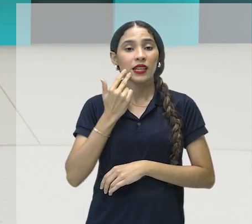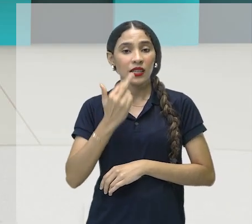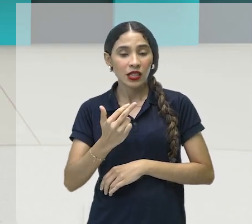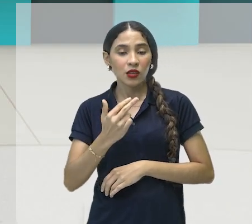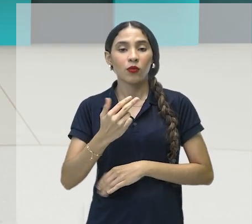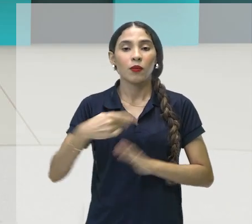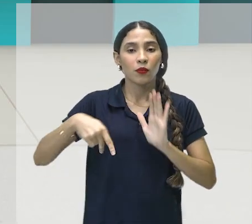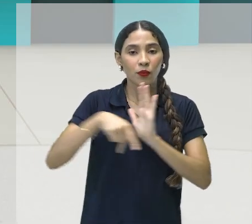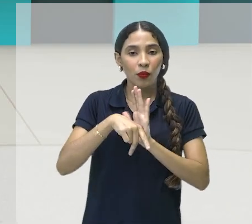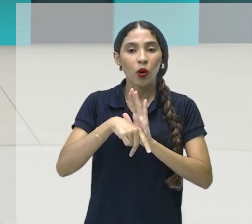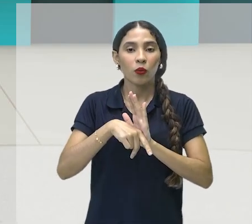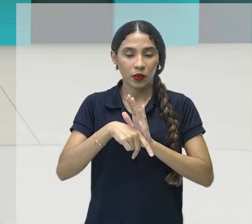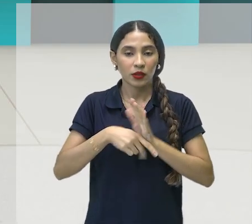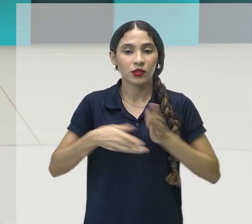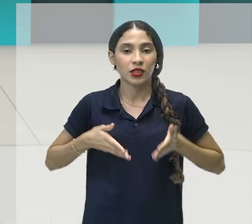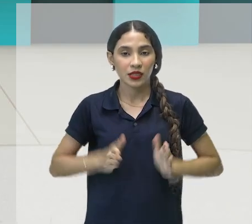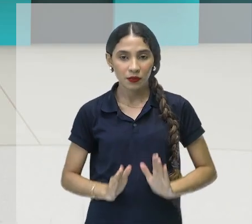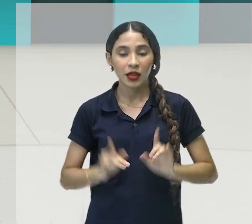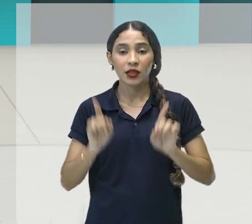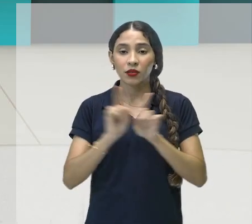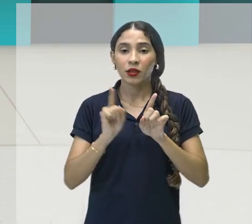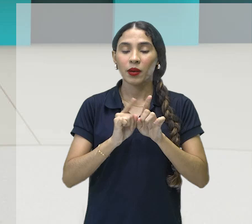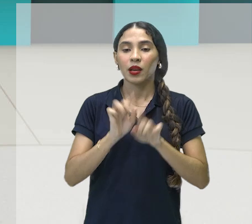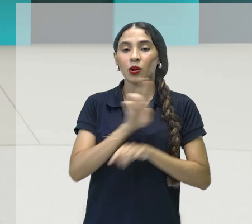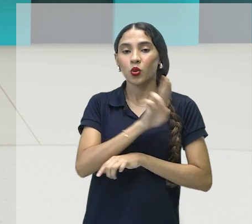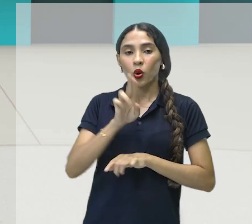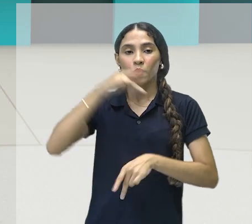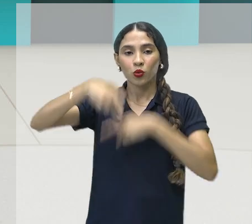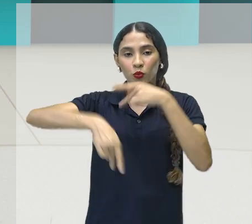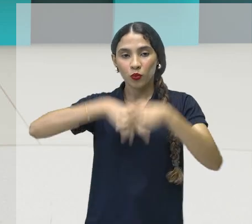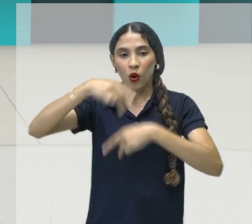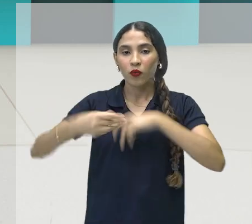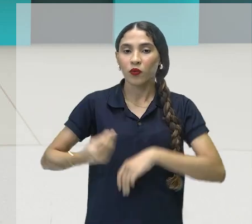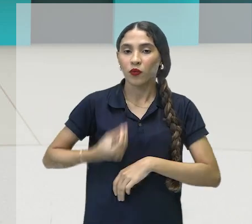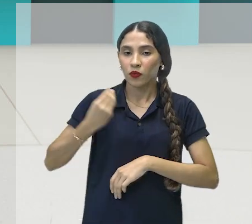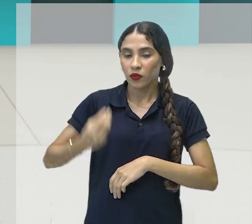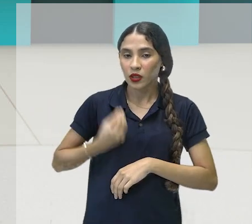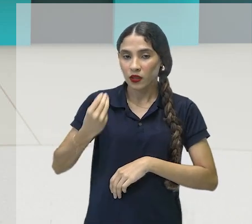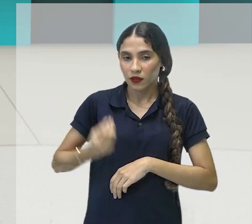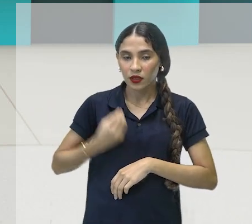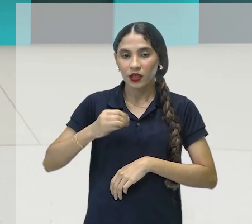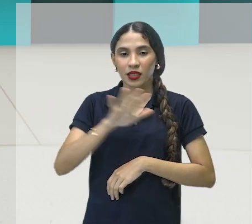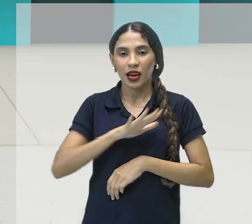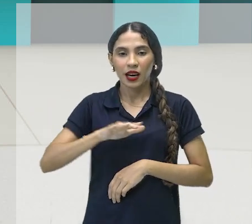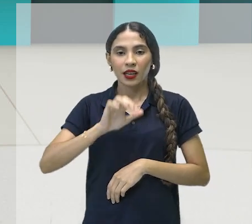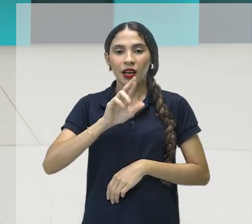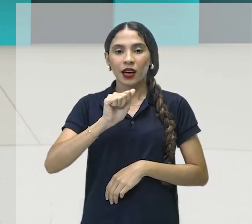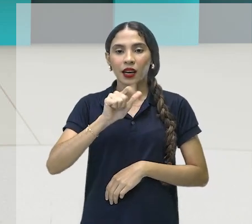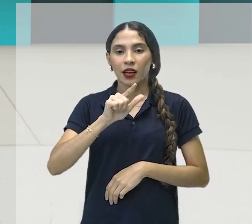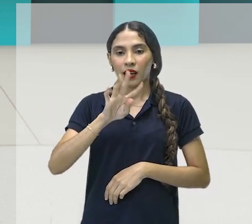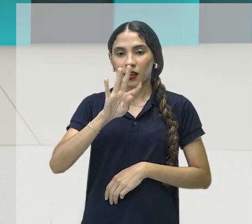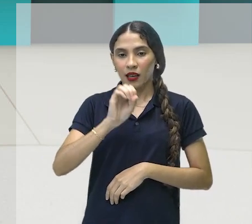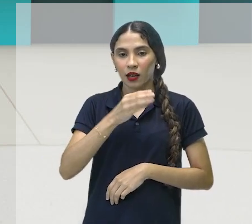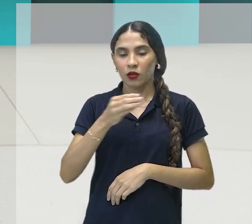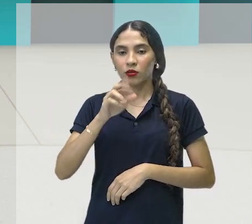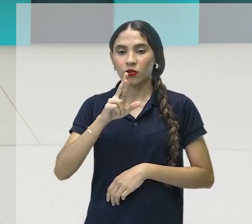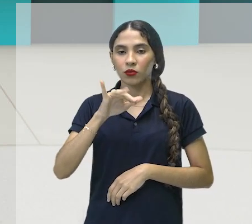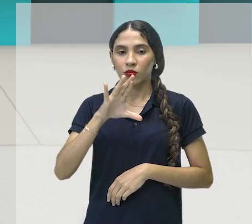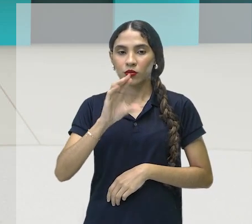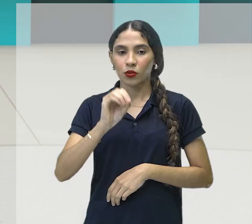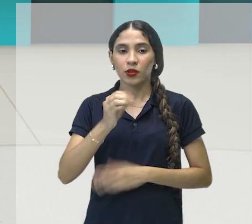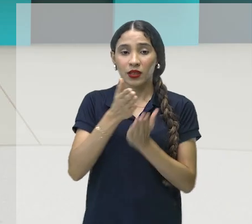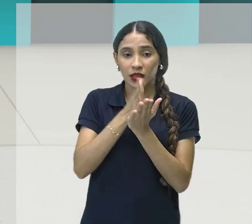língua materna e também o nome de seu povo, que vive na região do Alto Solimões, na